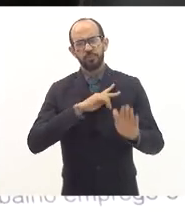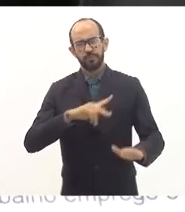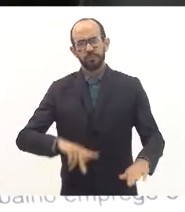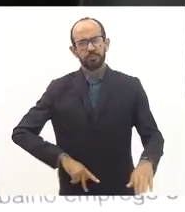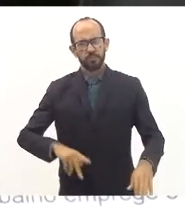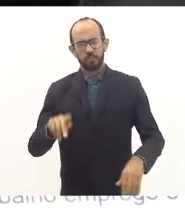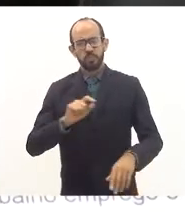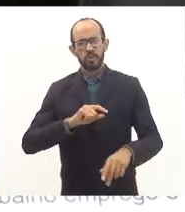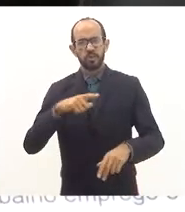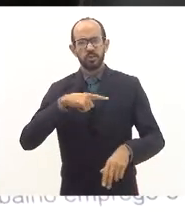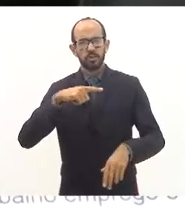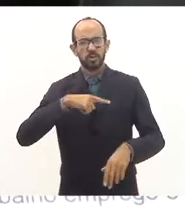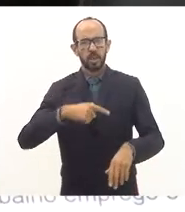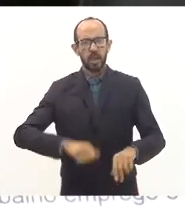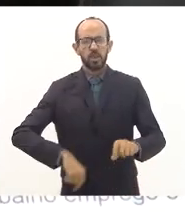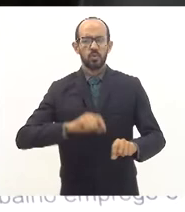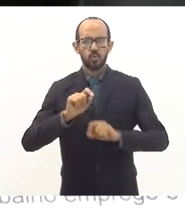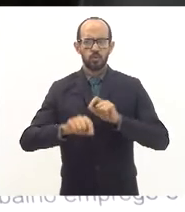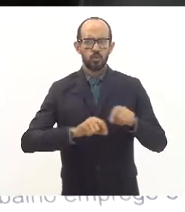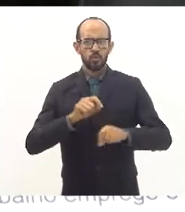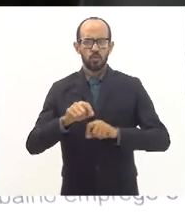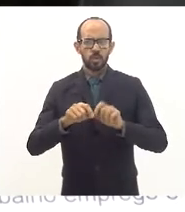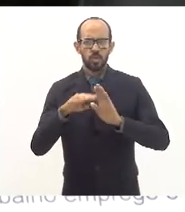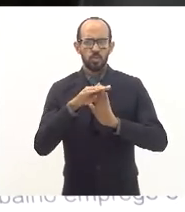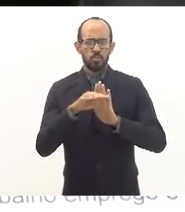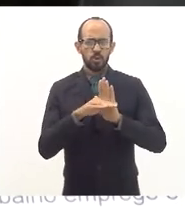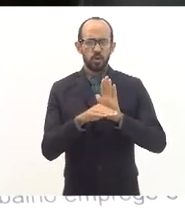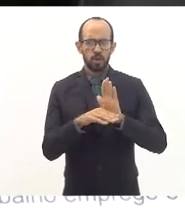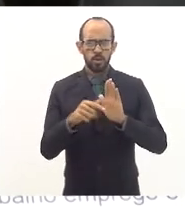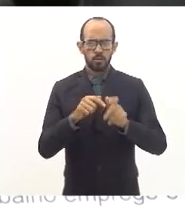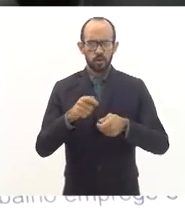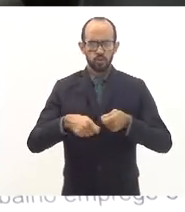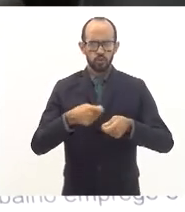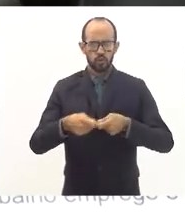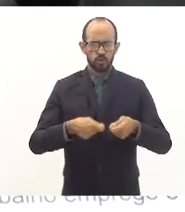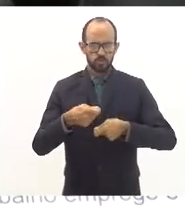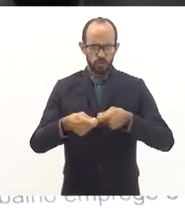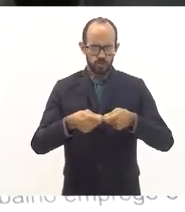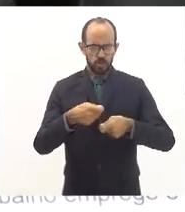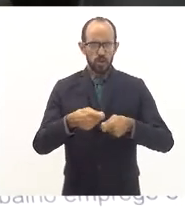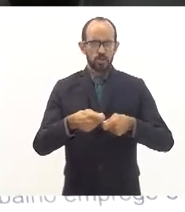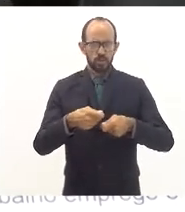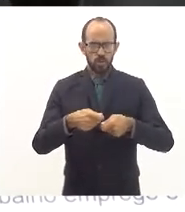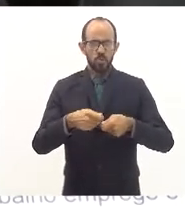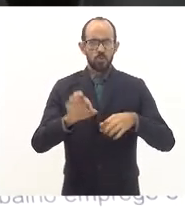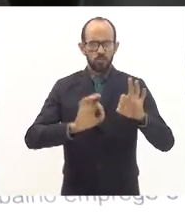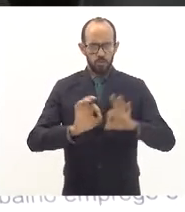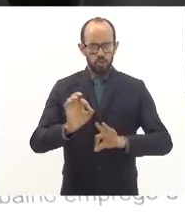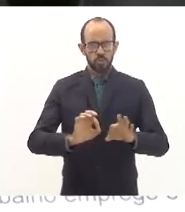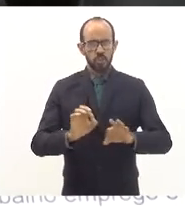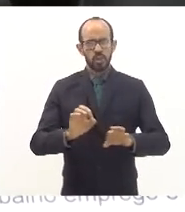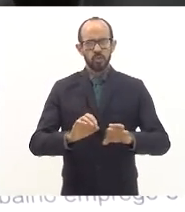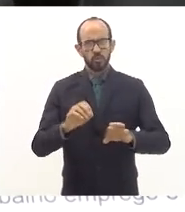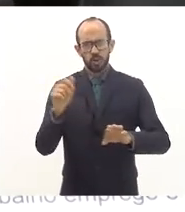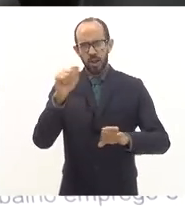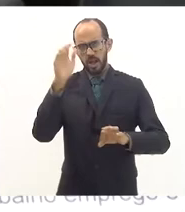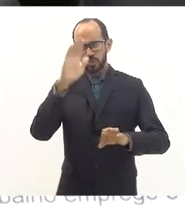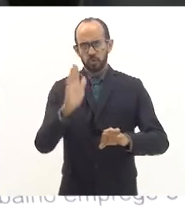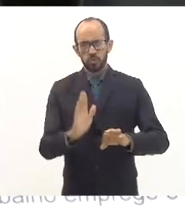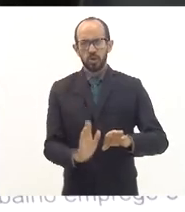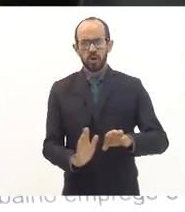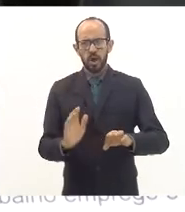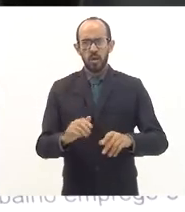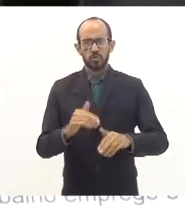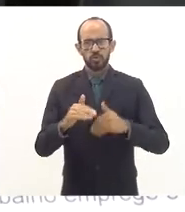República que tem como seu programa de governo um projeto nacional de desenvolvimento. Nada pode ser